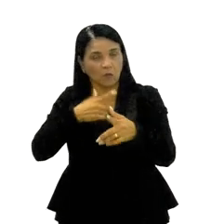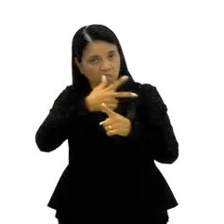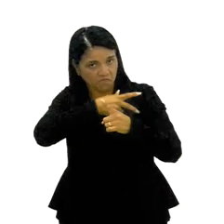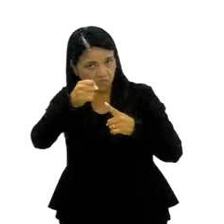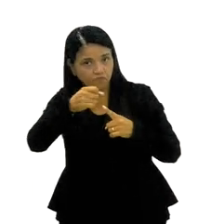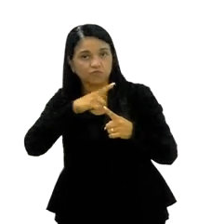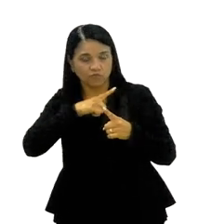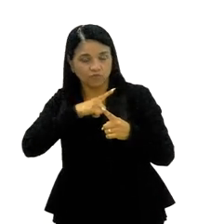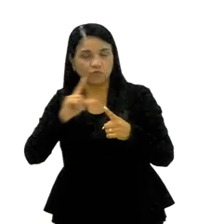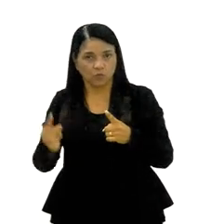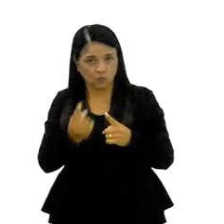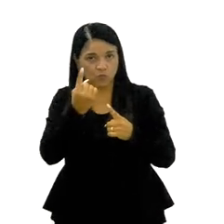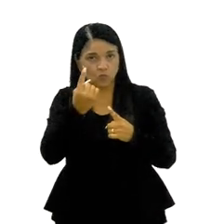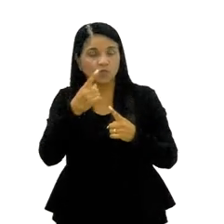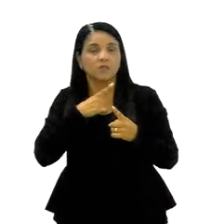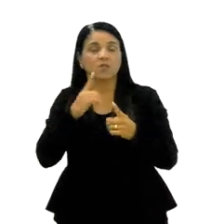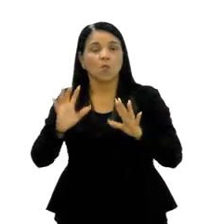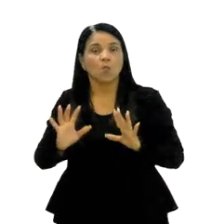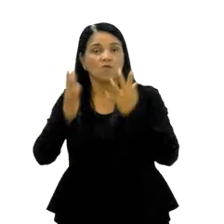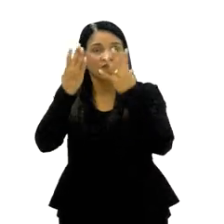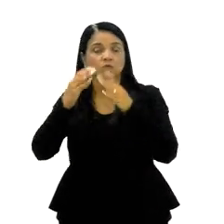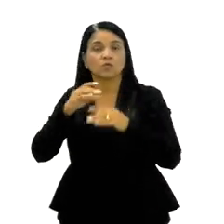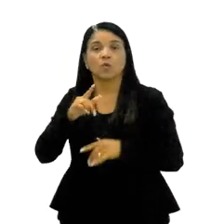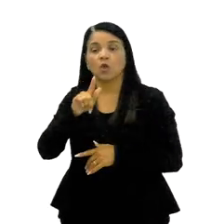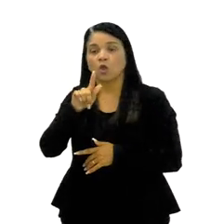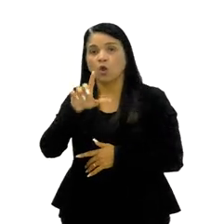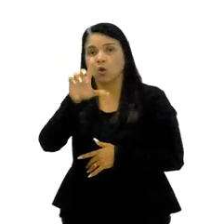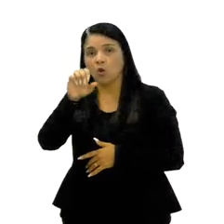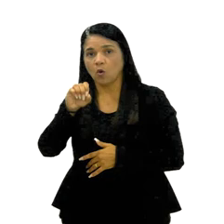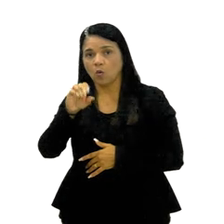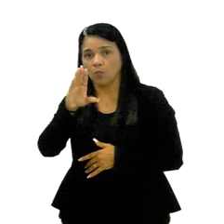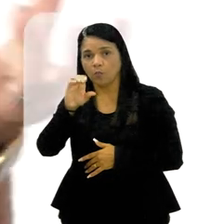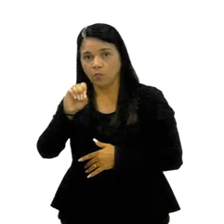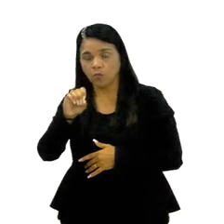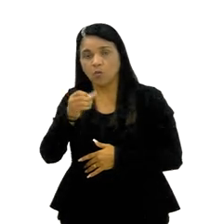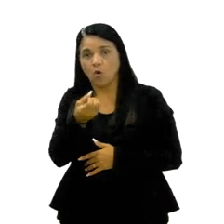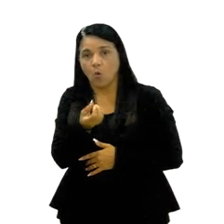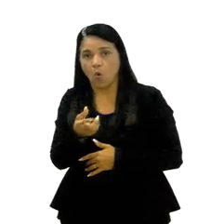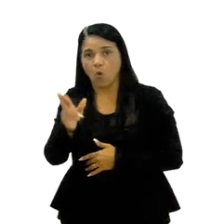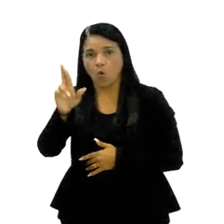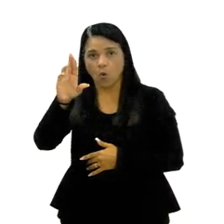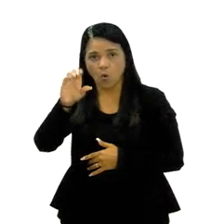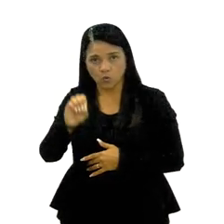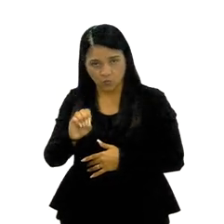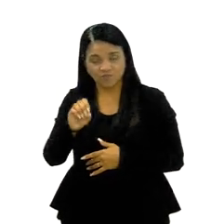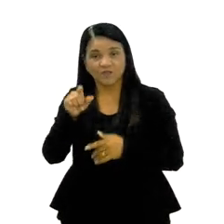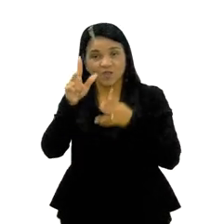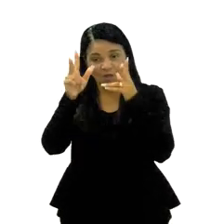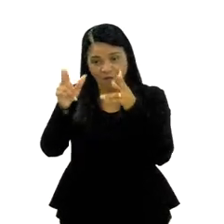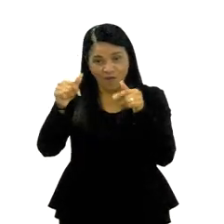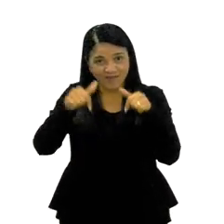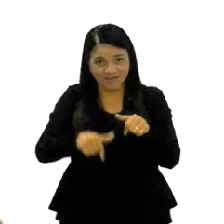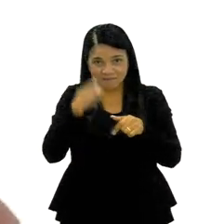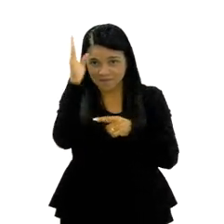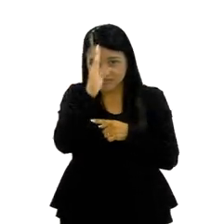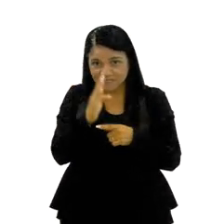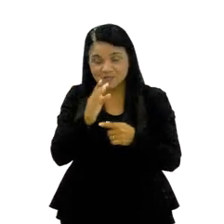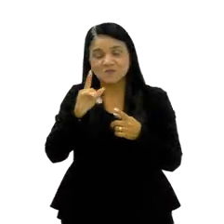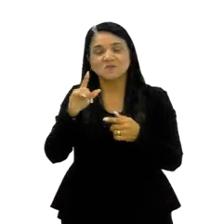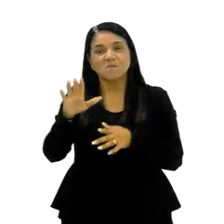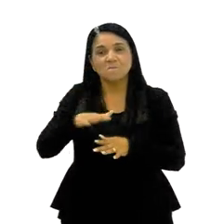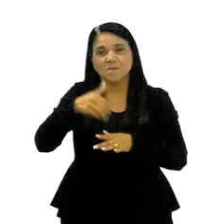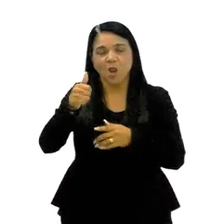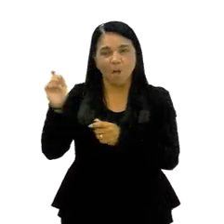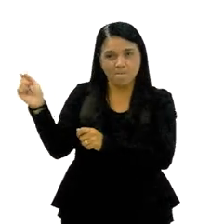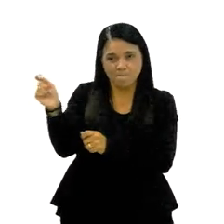onde tem um vencedor, e eles têm um evento chamado Globos de Ouro, que é como se fosse um estandarte de ouro nosso aqui do Brasil. Então eles pegam os melhores mestres